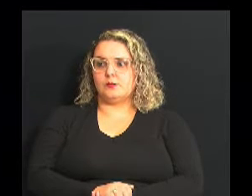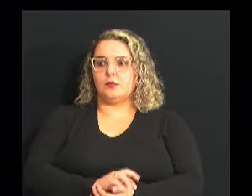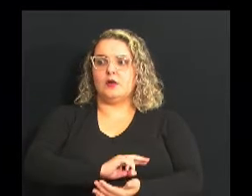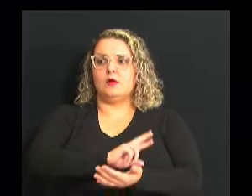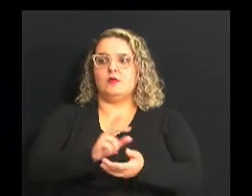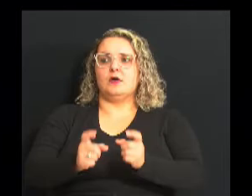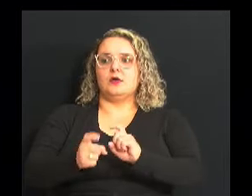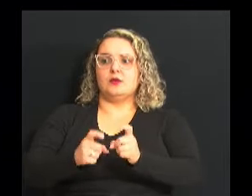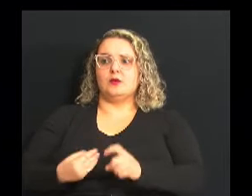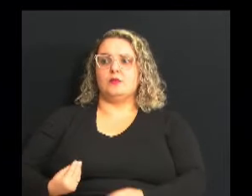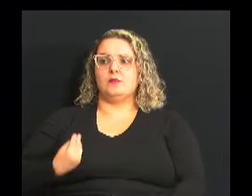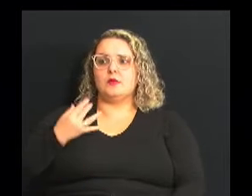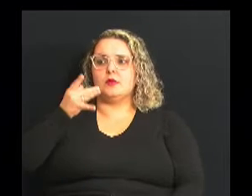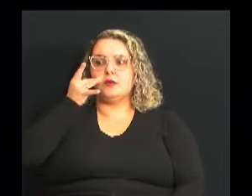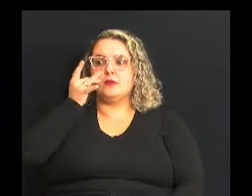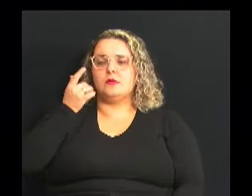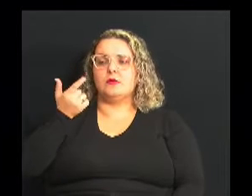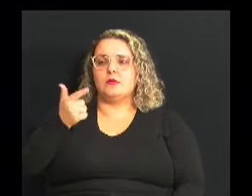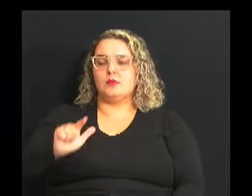mantidas